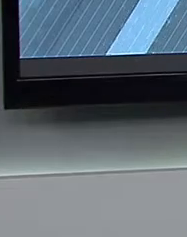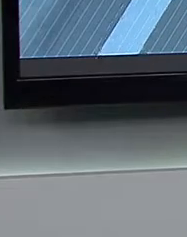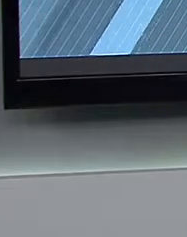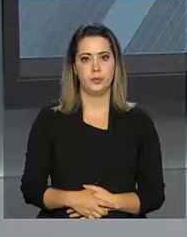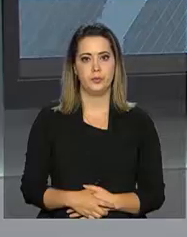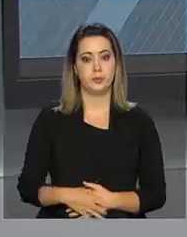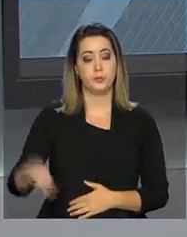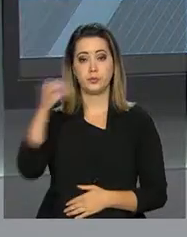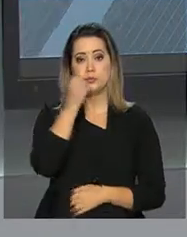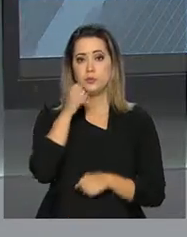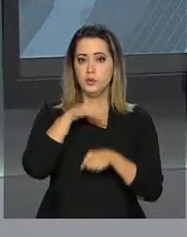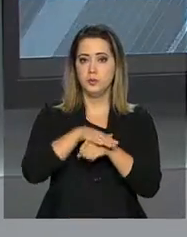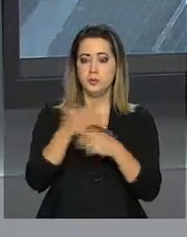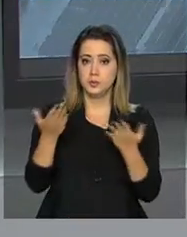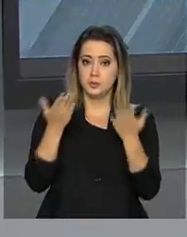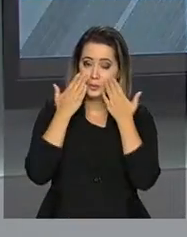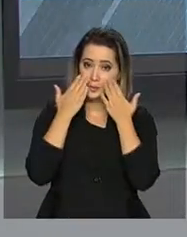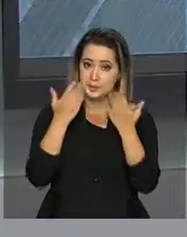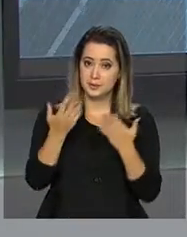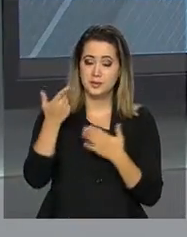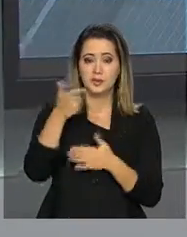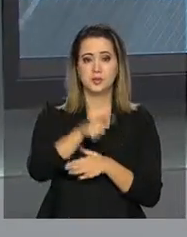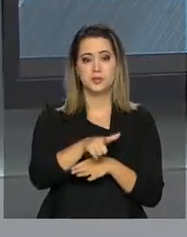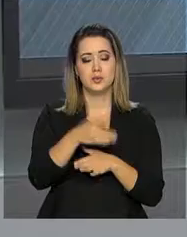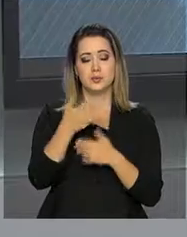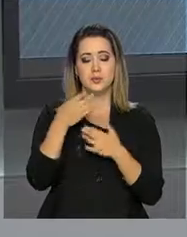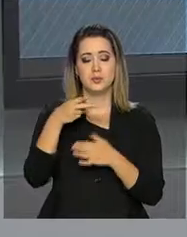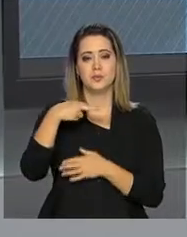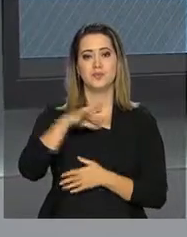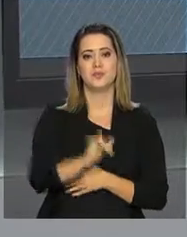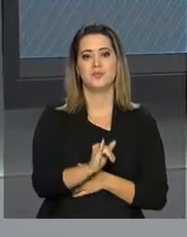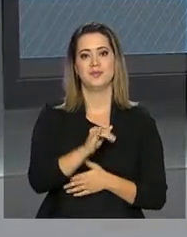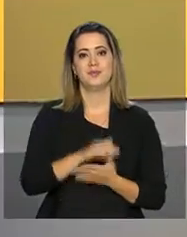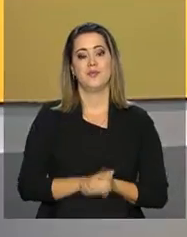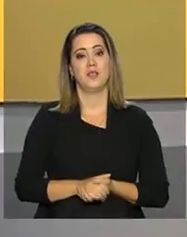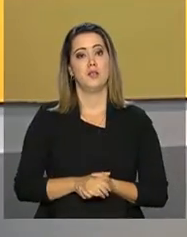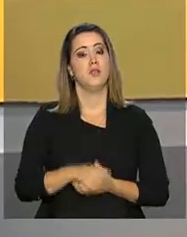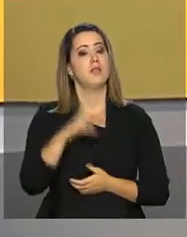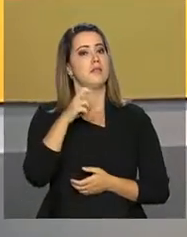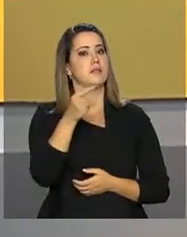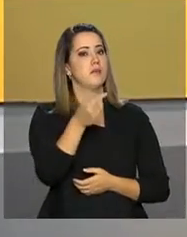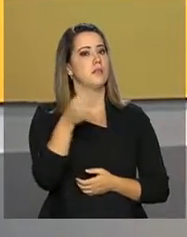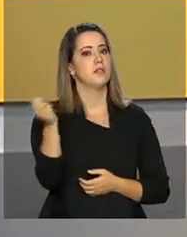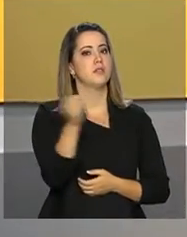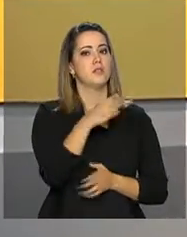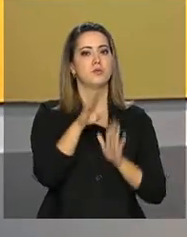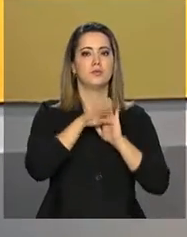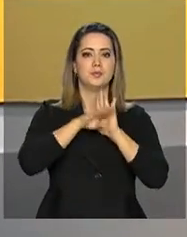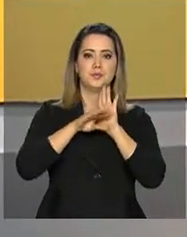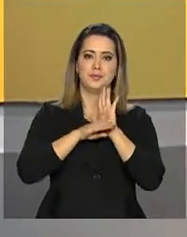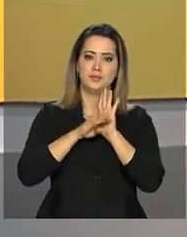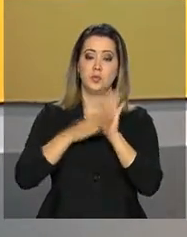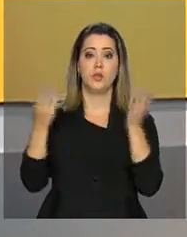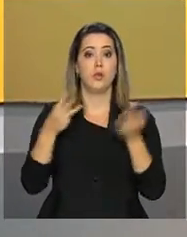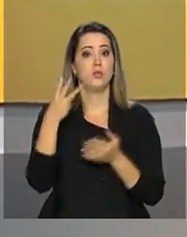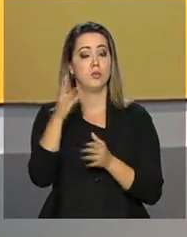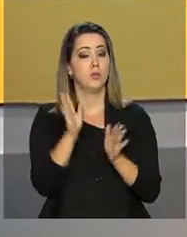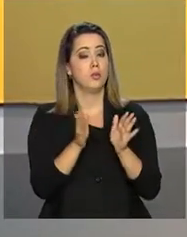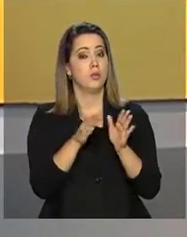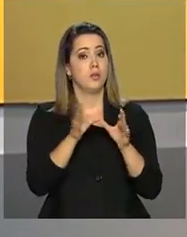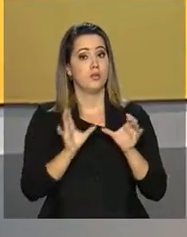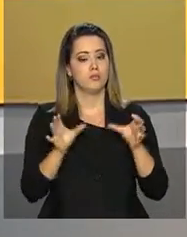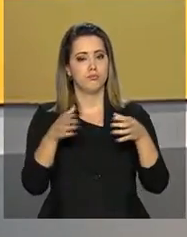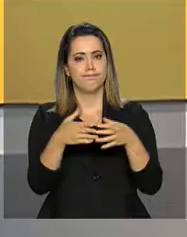olá boa noite no ar mais uma edição do repórter nbr 57 novos projetos estão na terceira fase